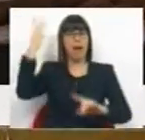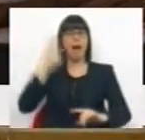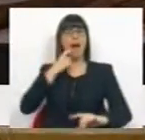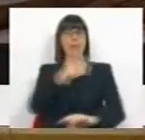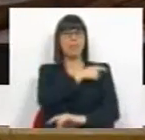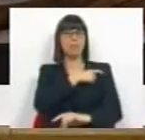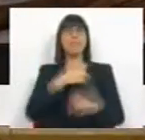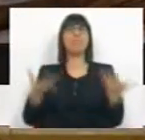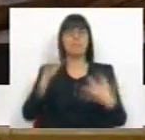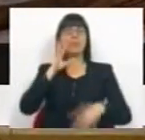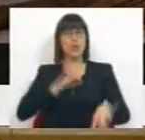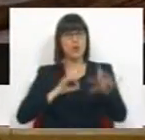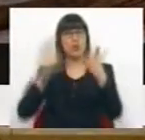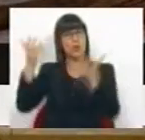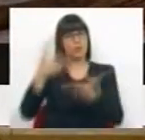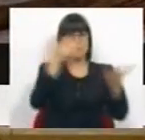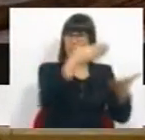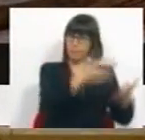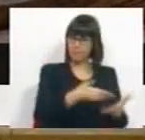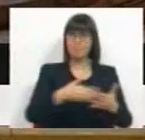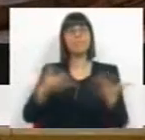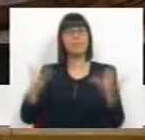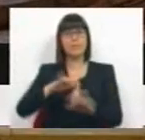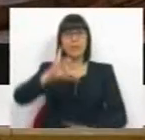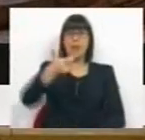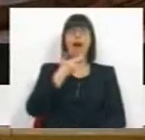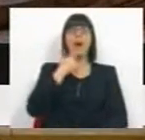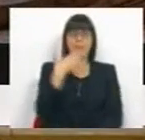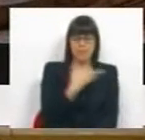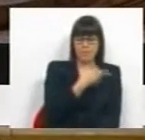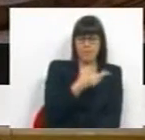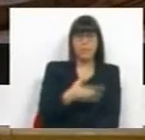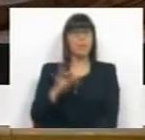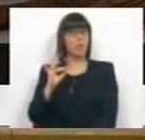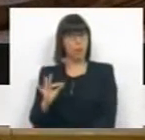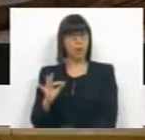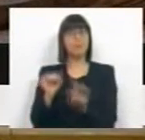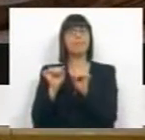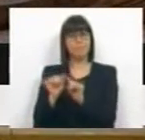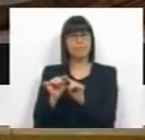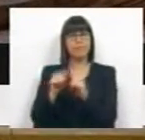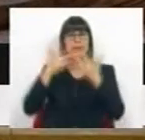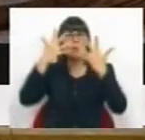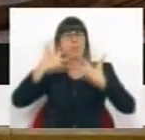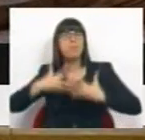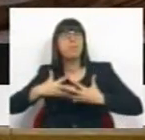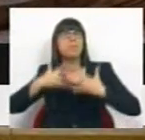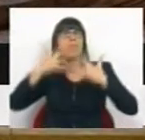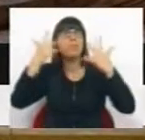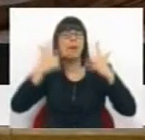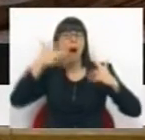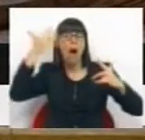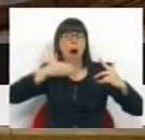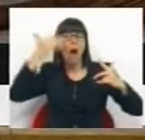Abril, Senhoras e Senhores convidados. 25 de Abril de 1974, uma madrugada feita de